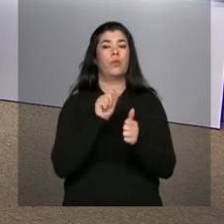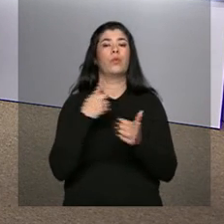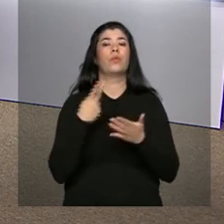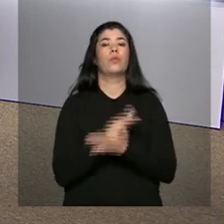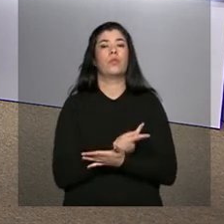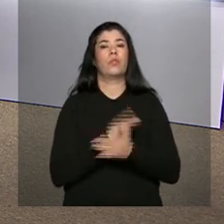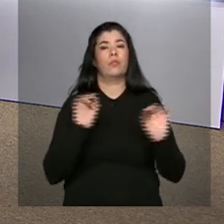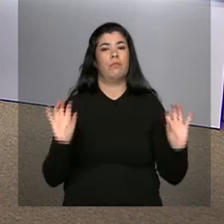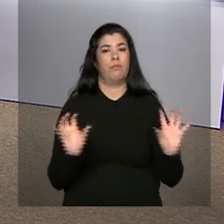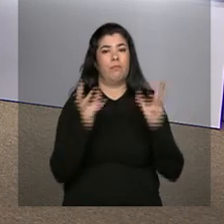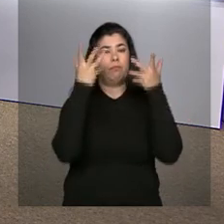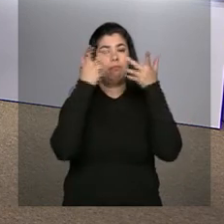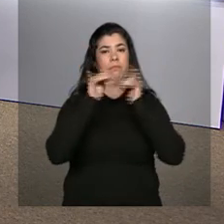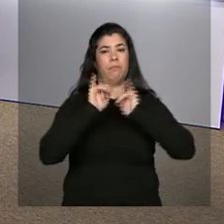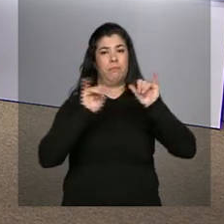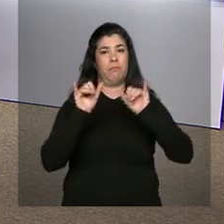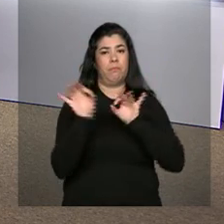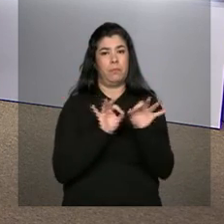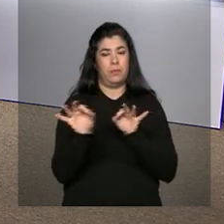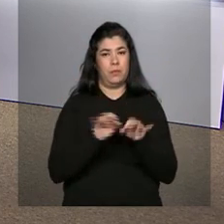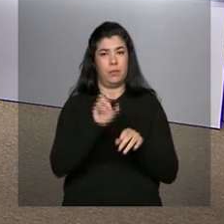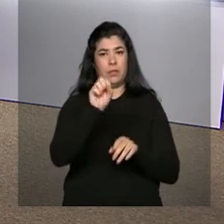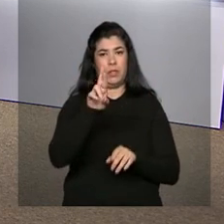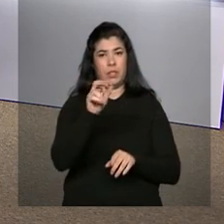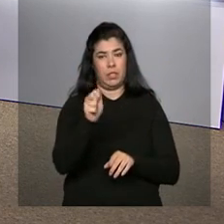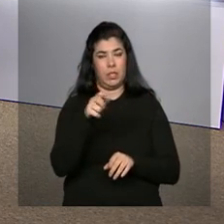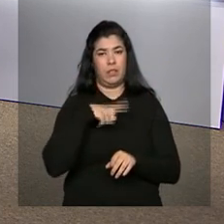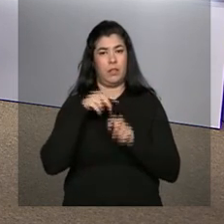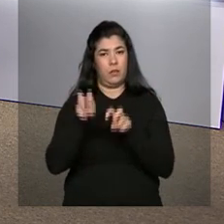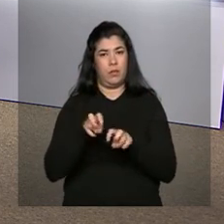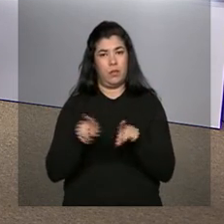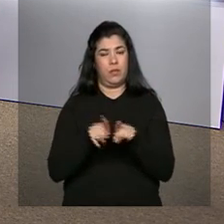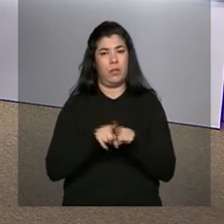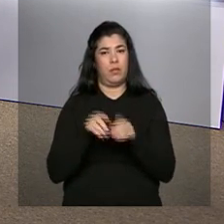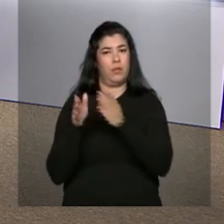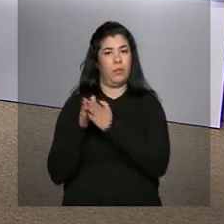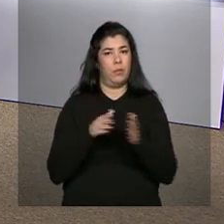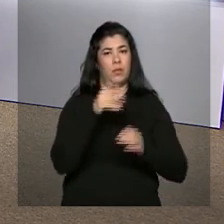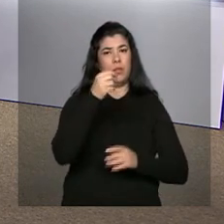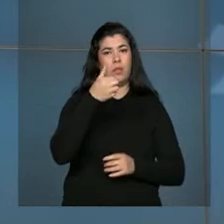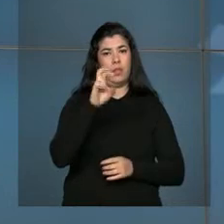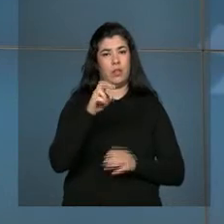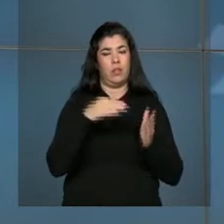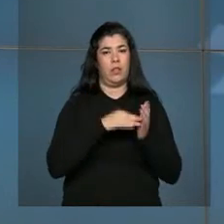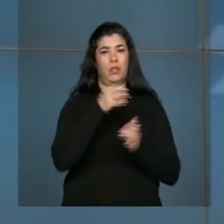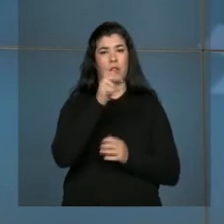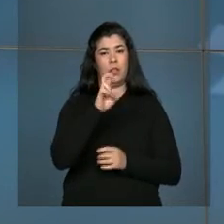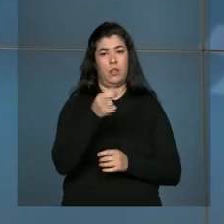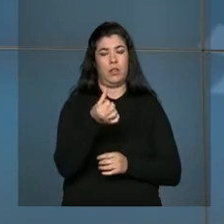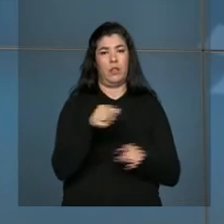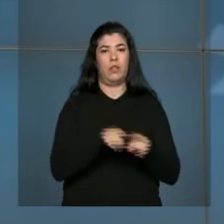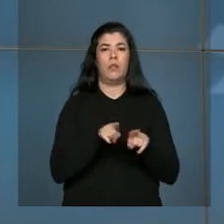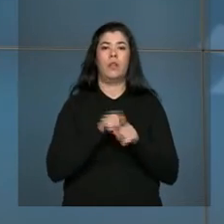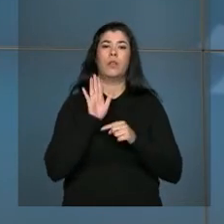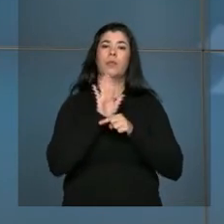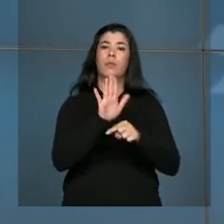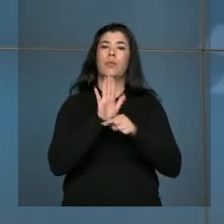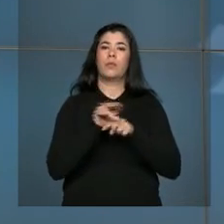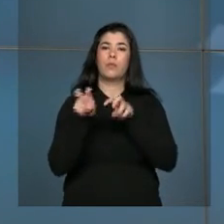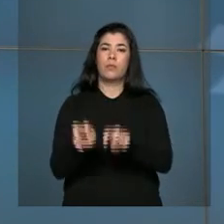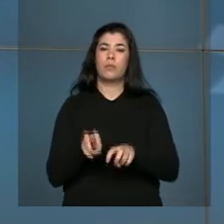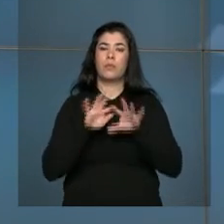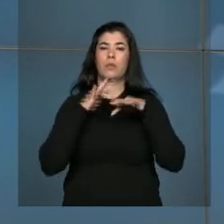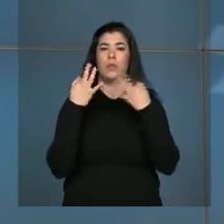a cerimônia de lançamento do Plano Safra da Agricultura Familiar 2015-2016. E para ajudar agricultores